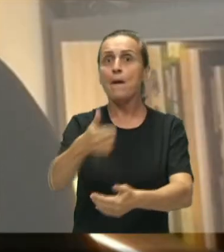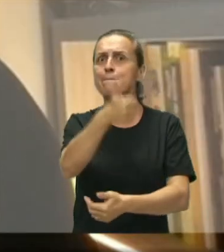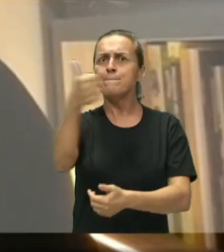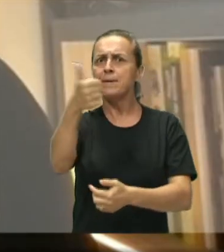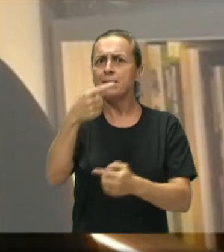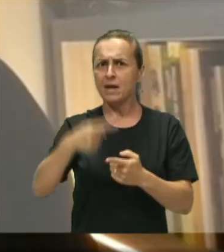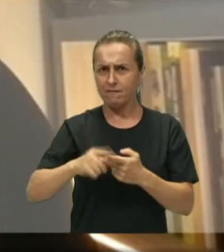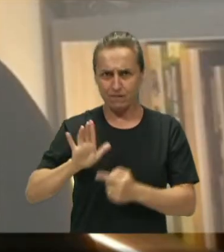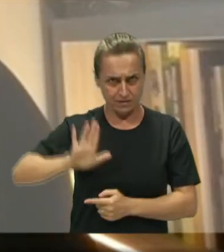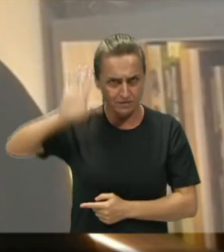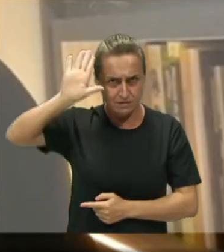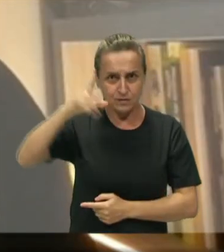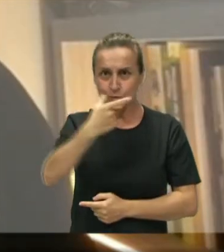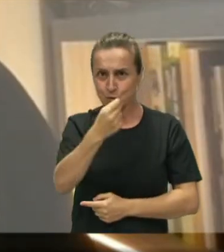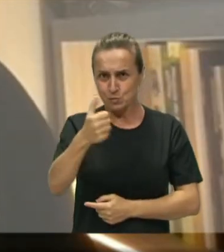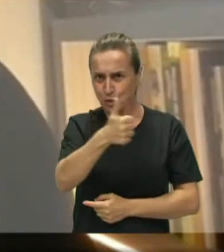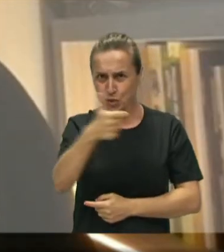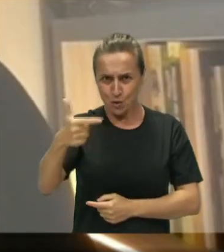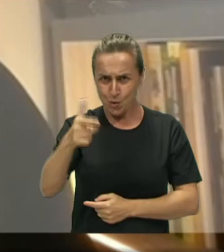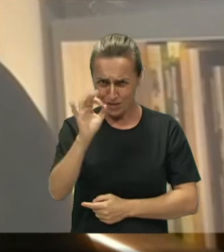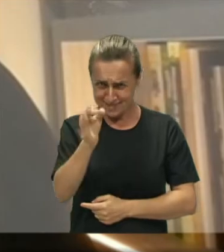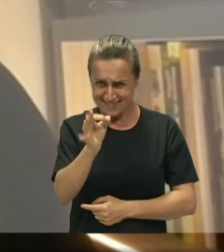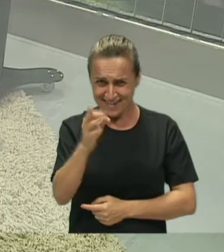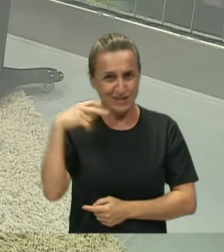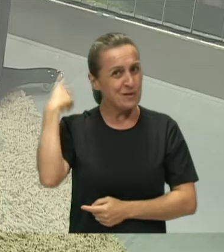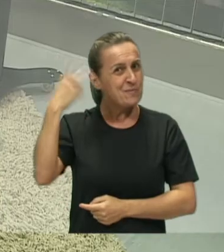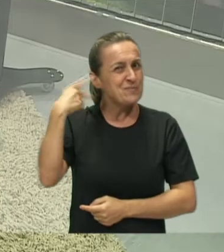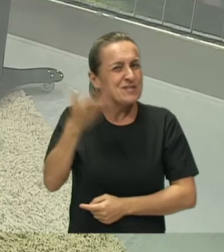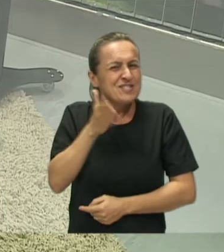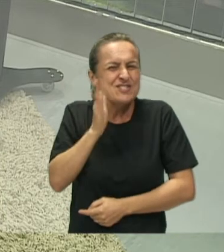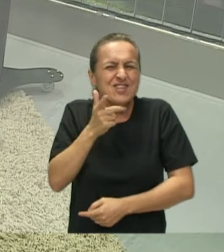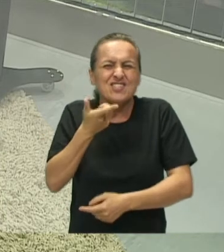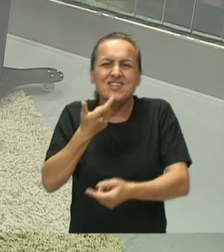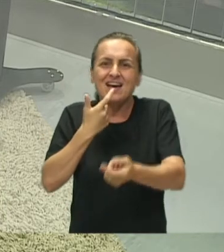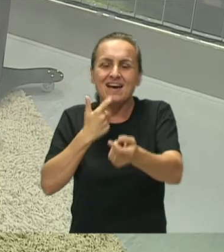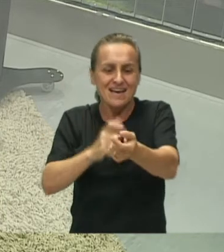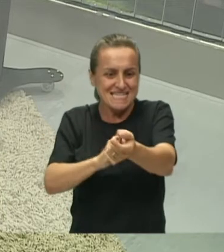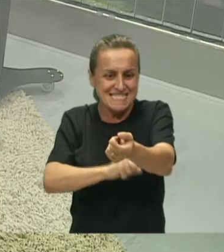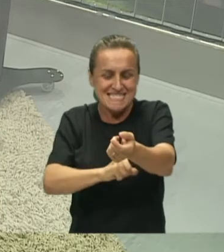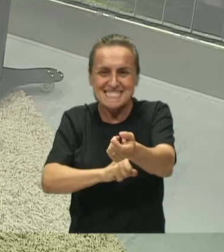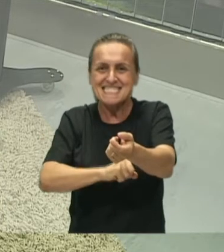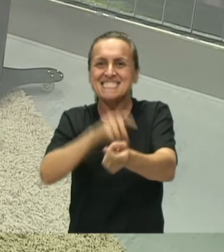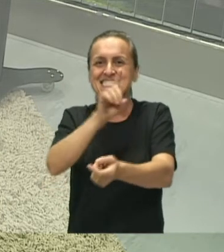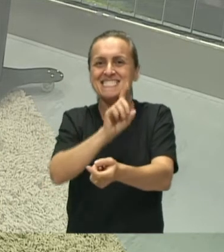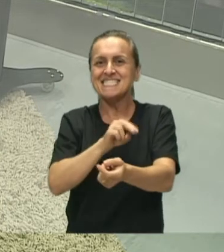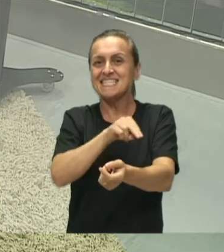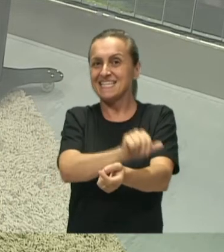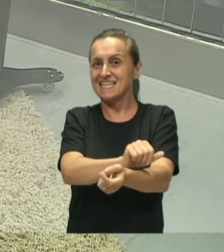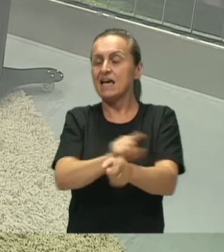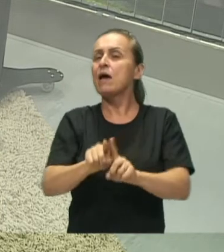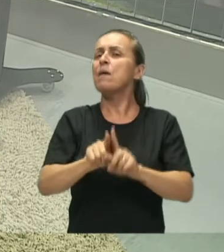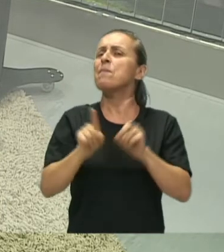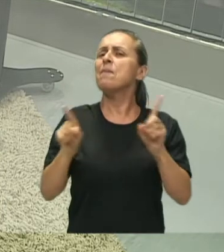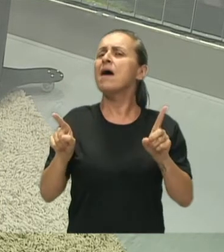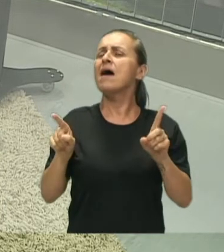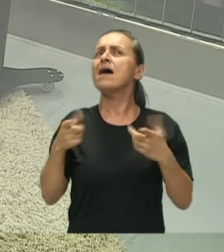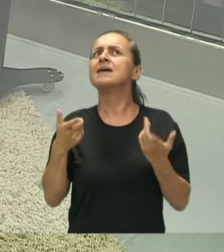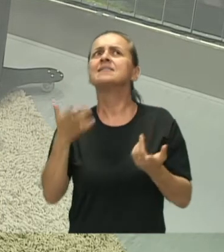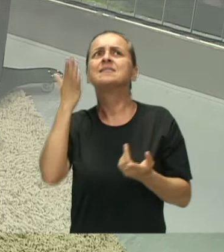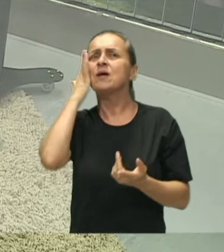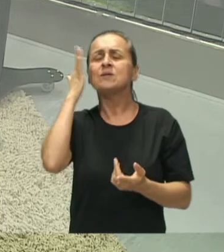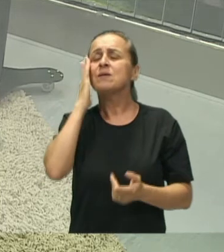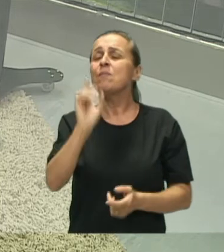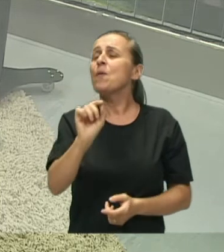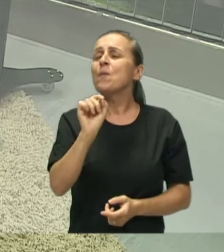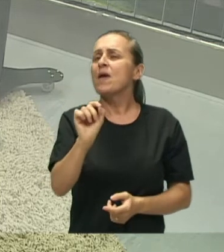certo isso já tá e da política tá no DNA né mas eu quero saber o seguinte é a inspiração a gente já sabe né tem